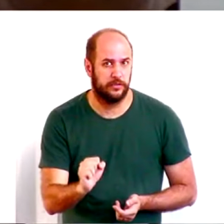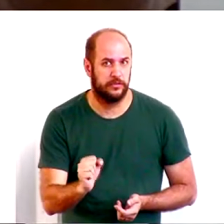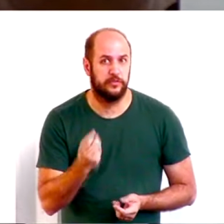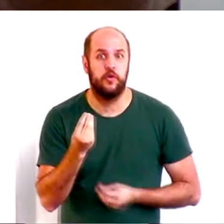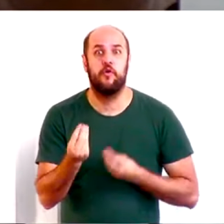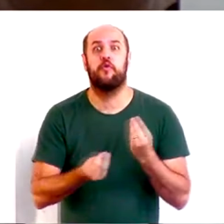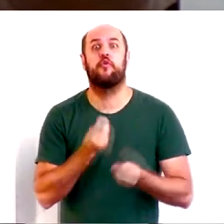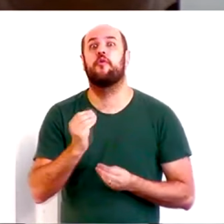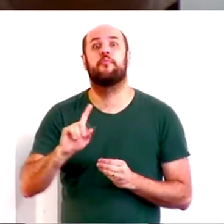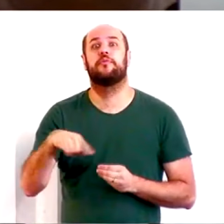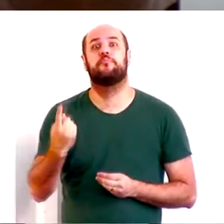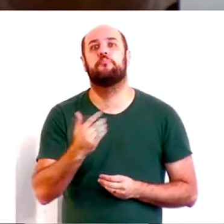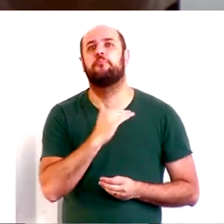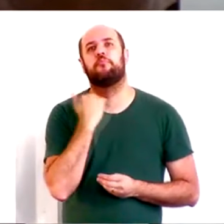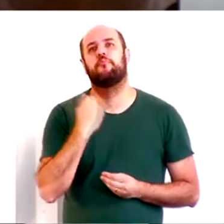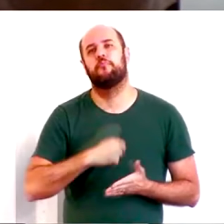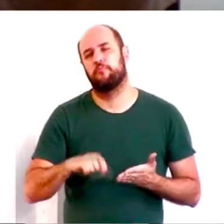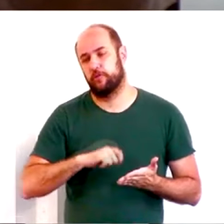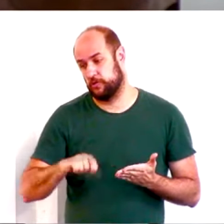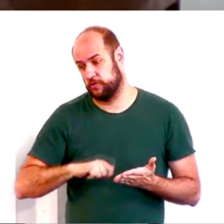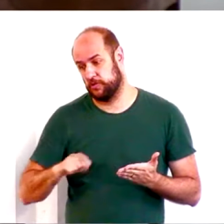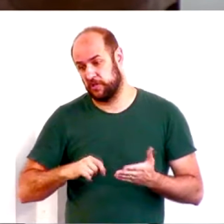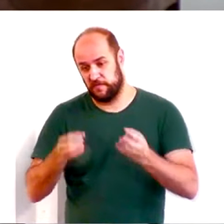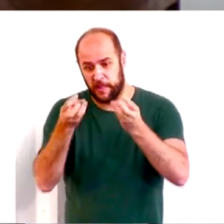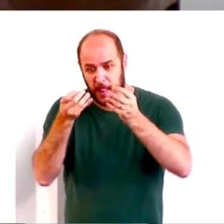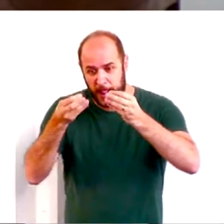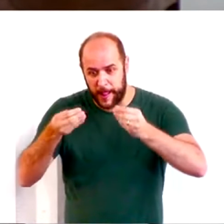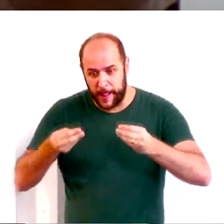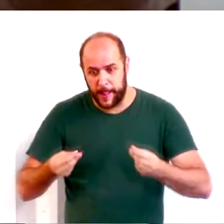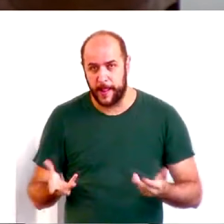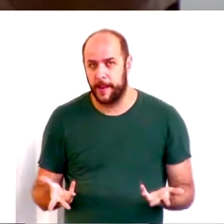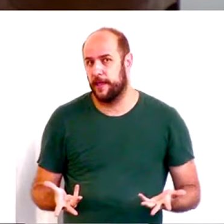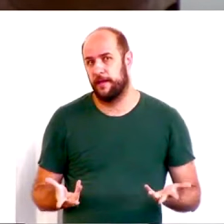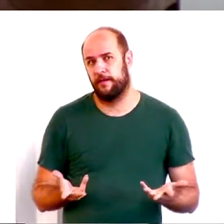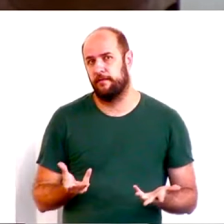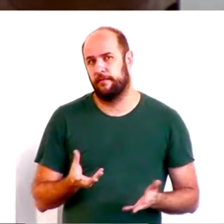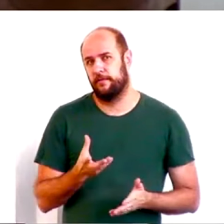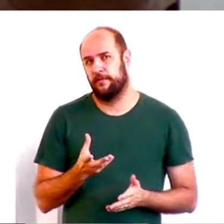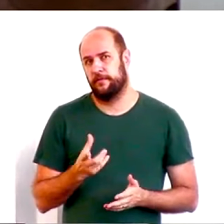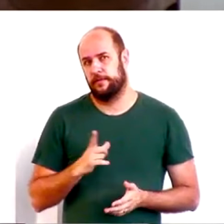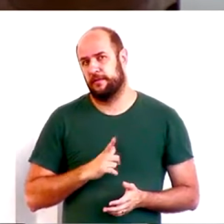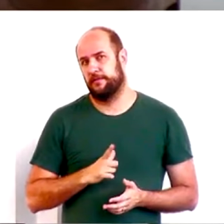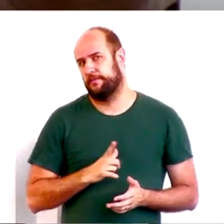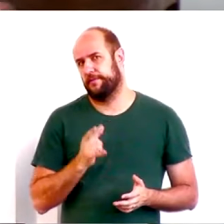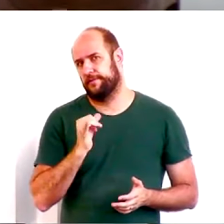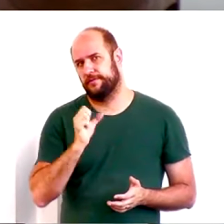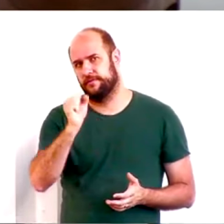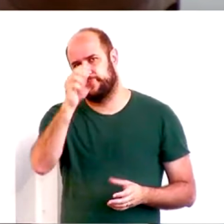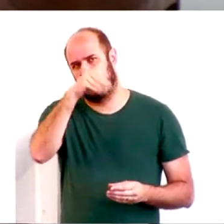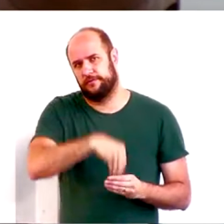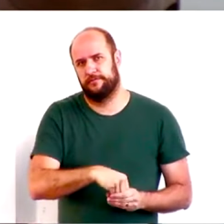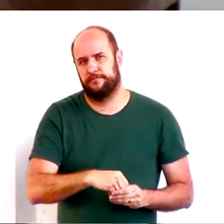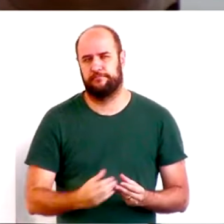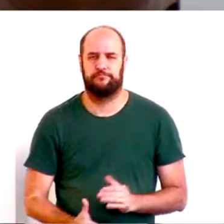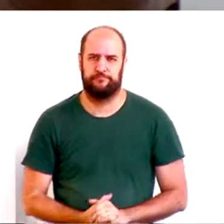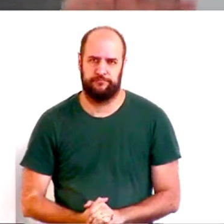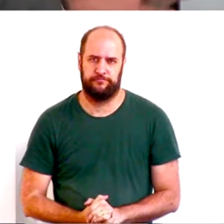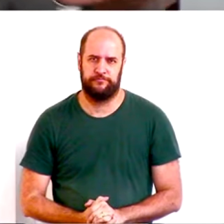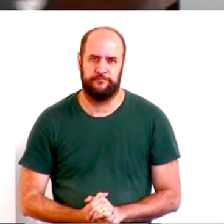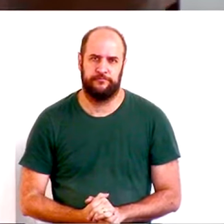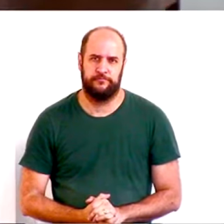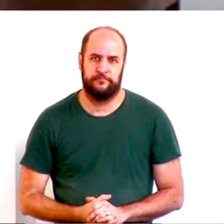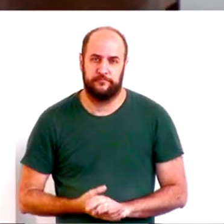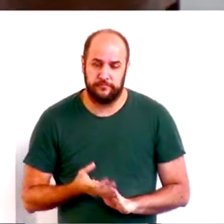pode escrever coisas tão detalhadas como o livro de Isaías inteiro mostra porque